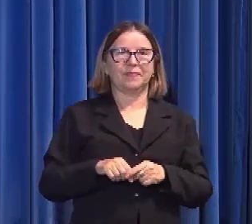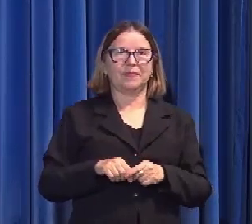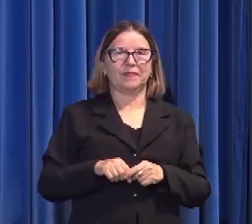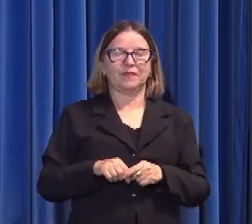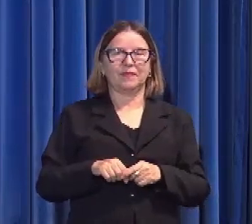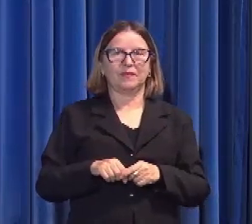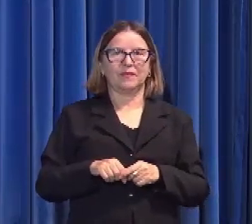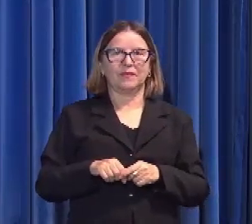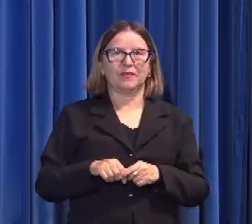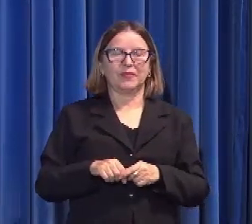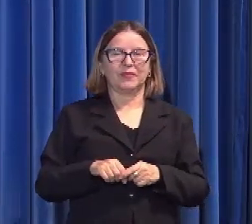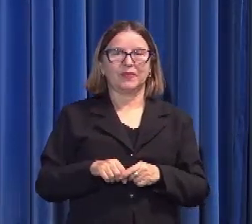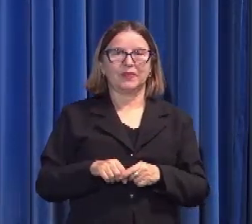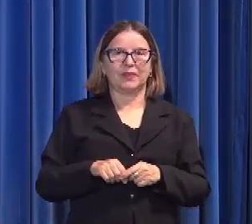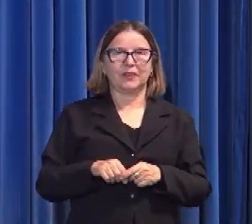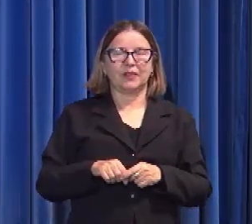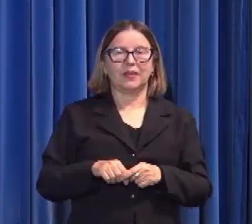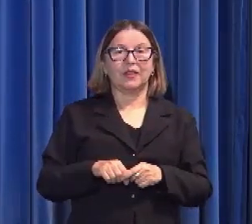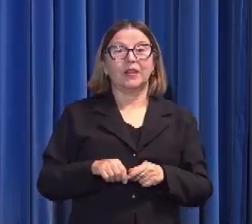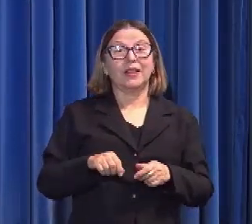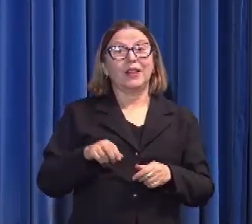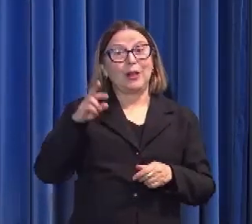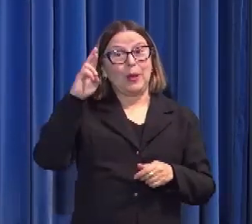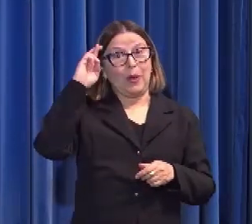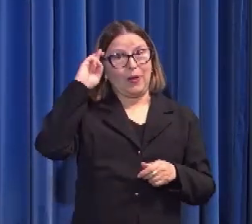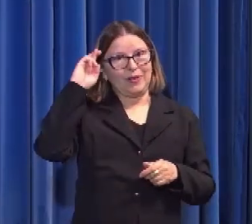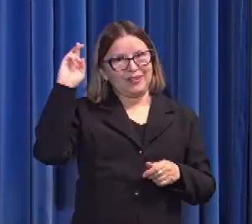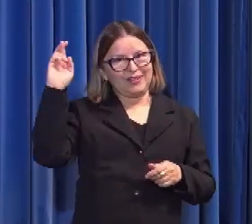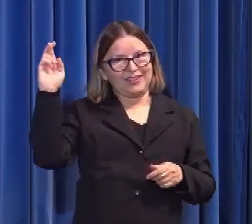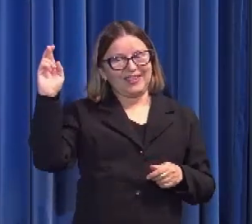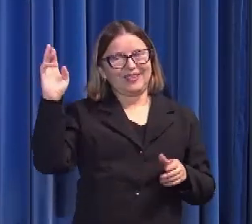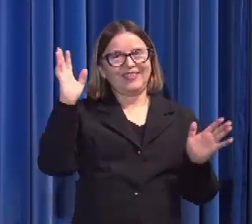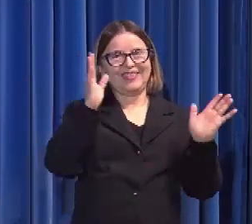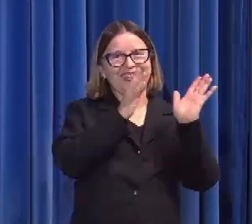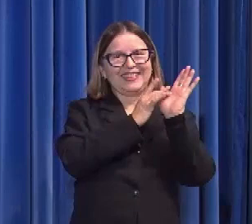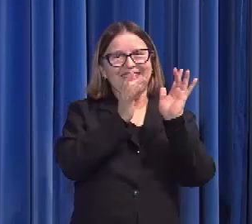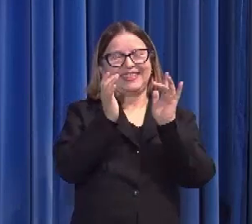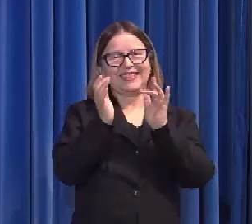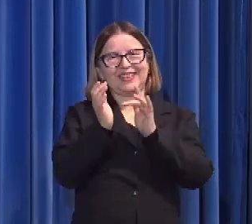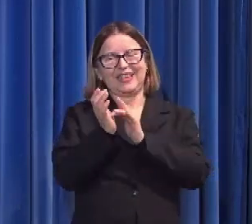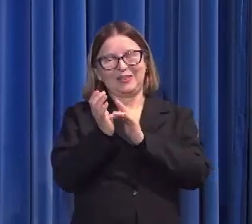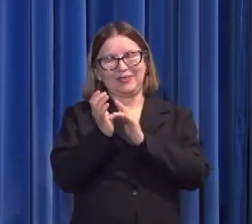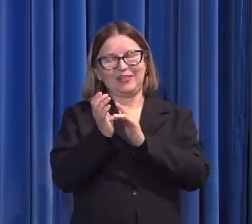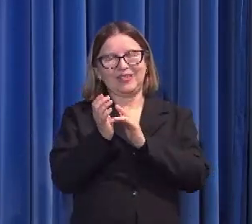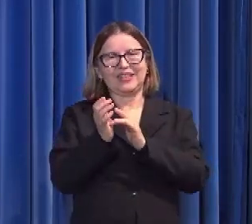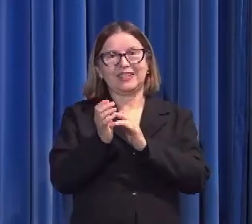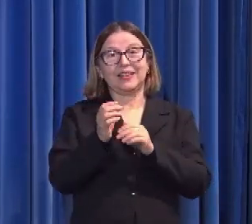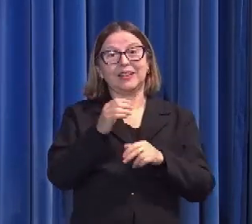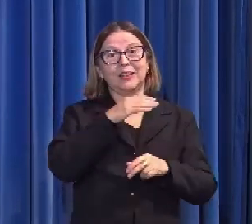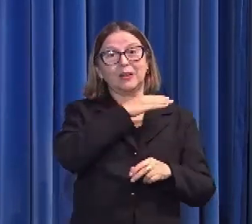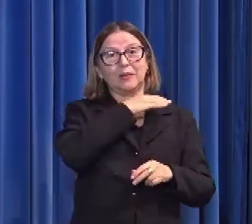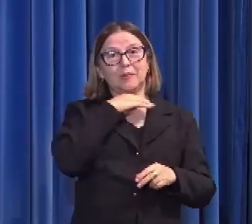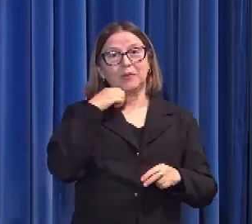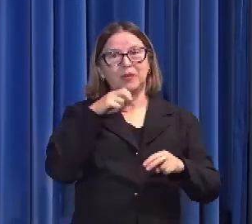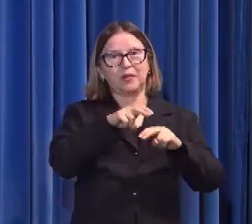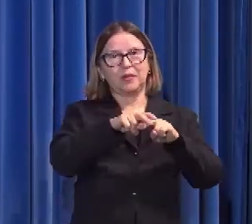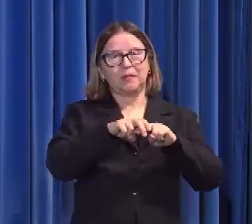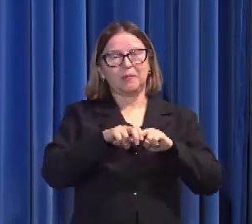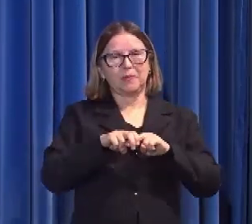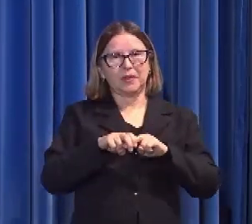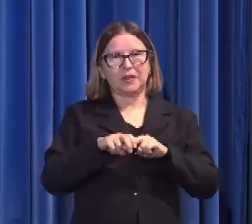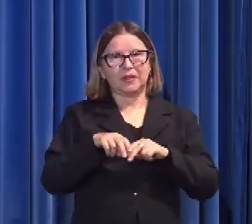amar o Senhor Jesus é o exemplo ele deu a sua vida pelos que